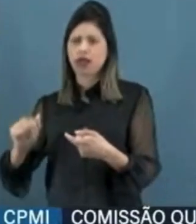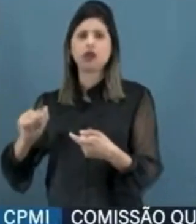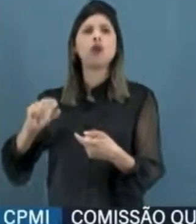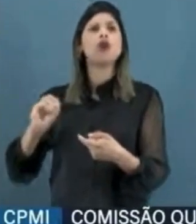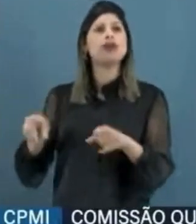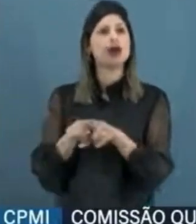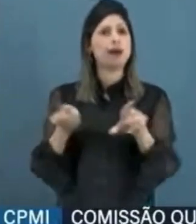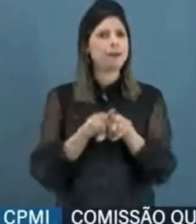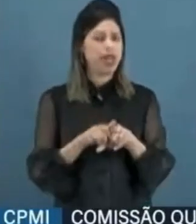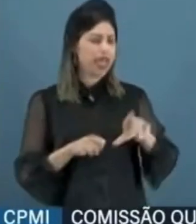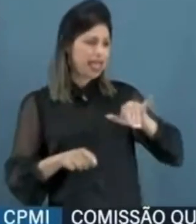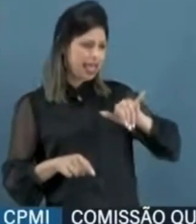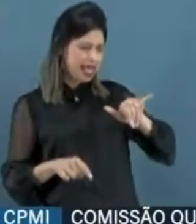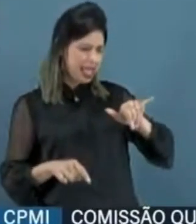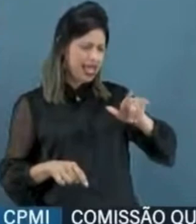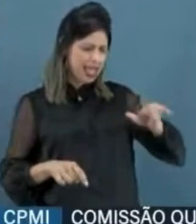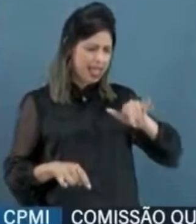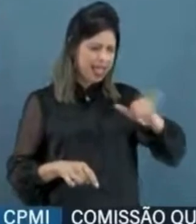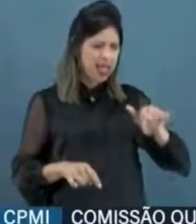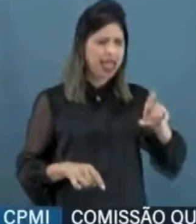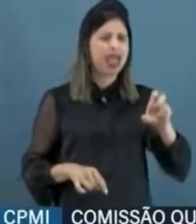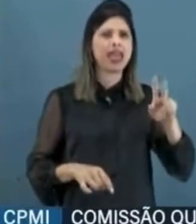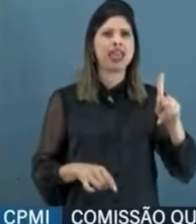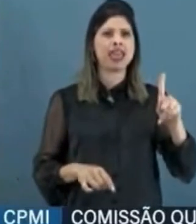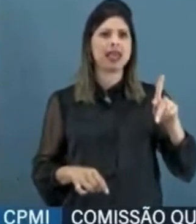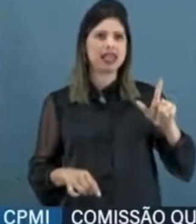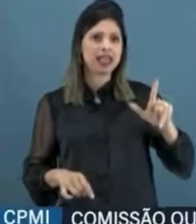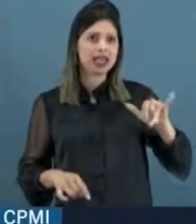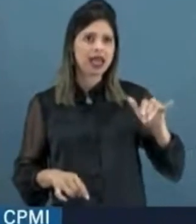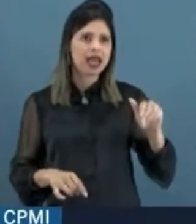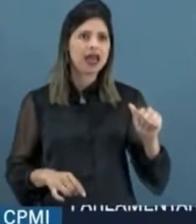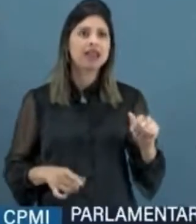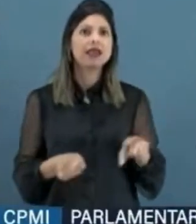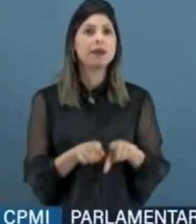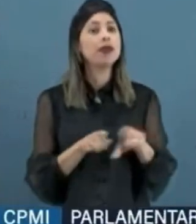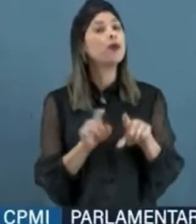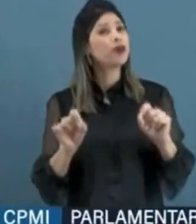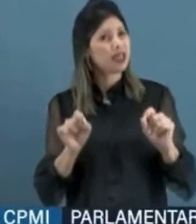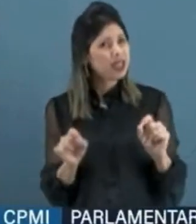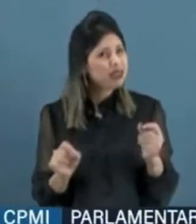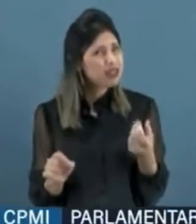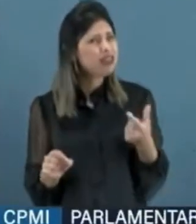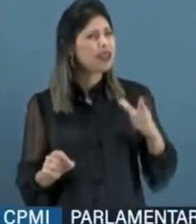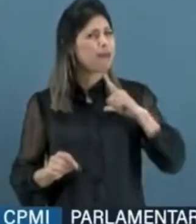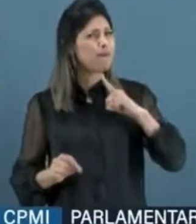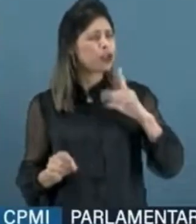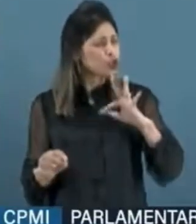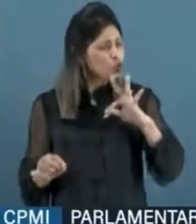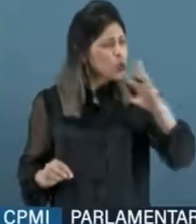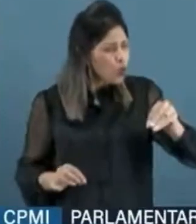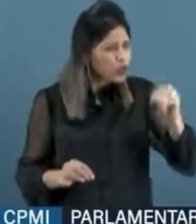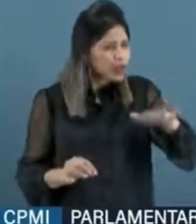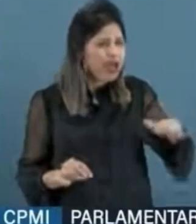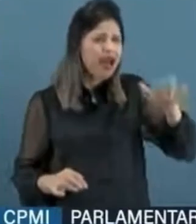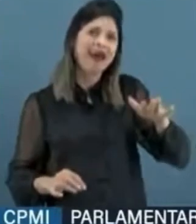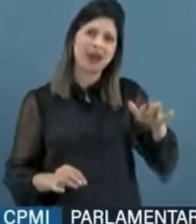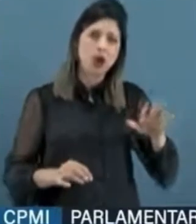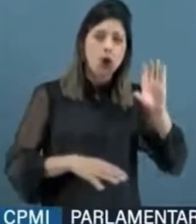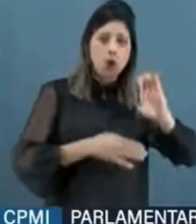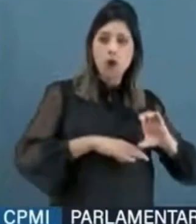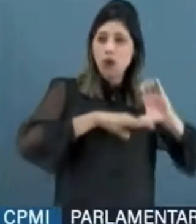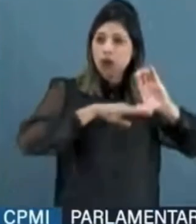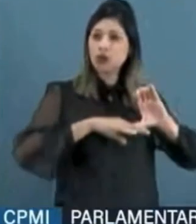hoje, nesse contexto que nós estamos, com a extinção da Lei de Segurança Nacional e com a colocação no Código Penal dos